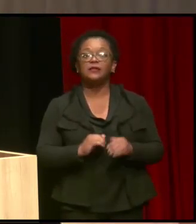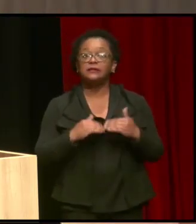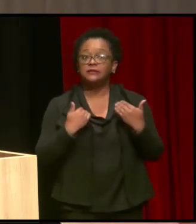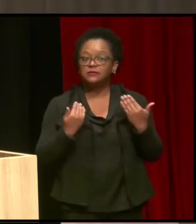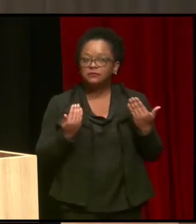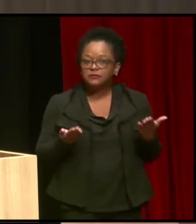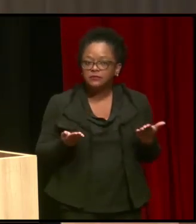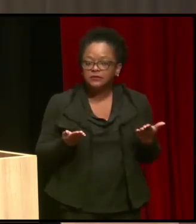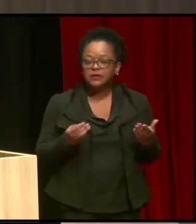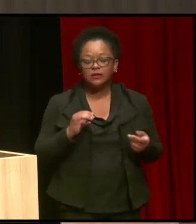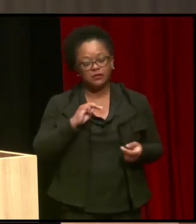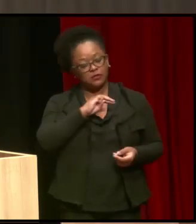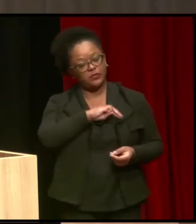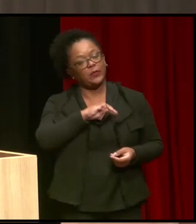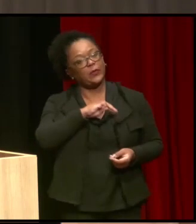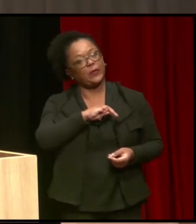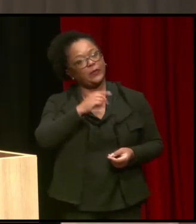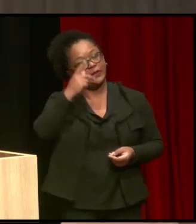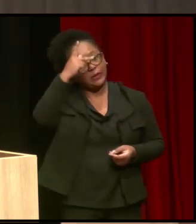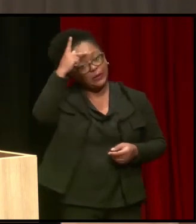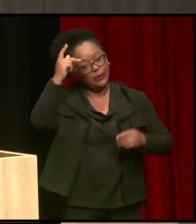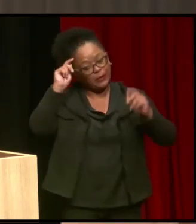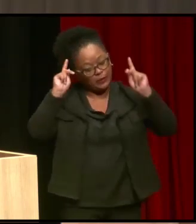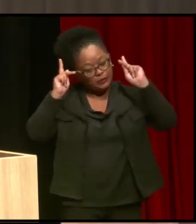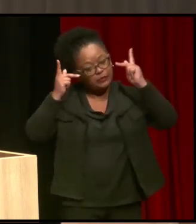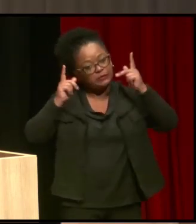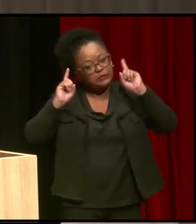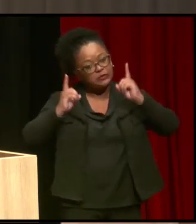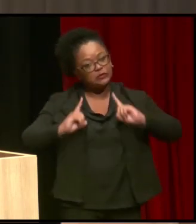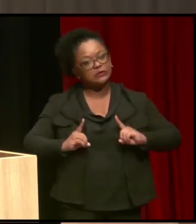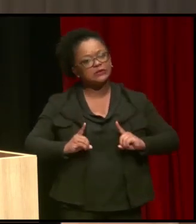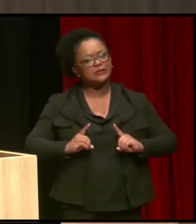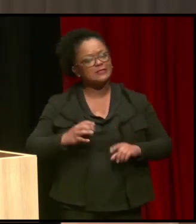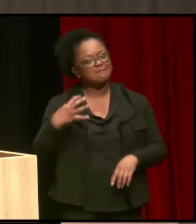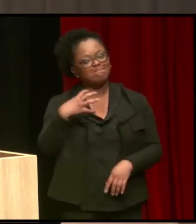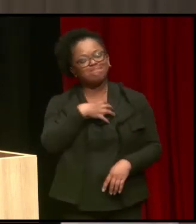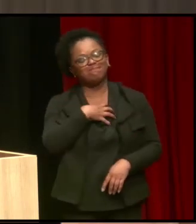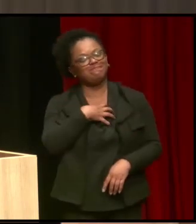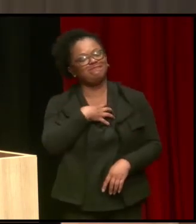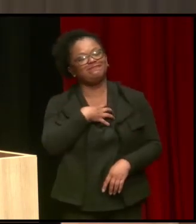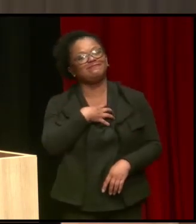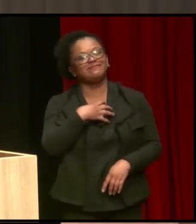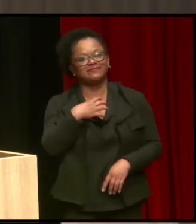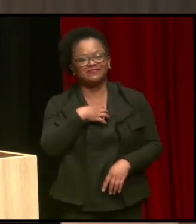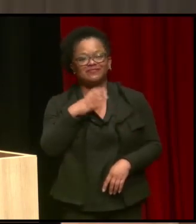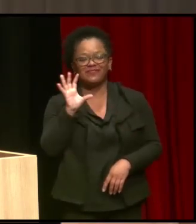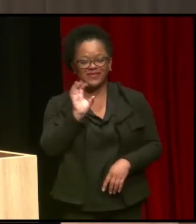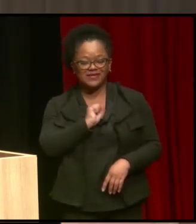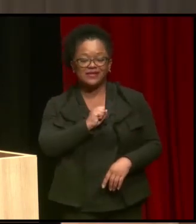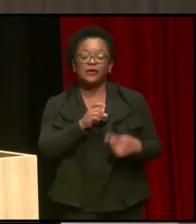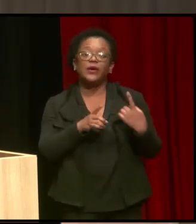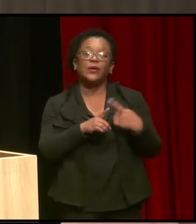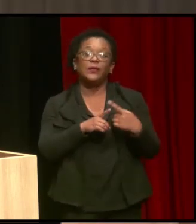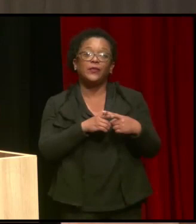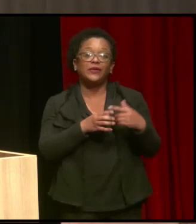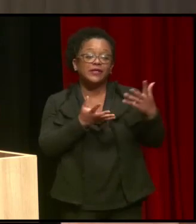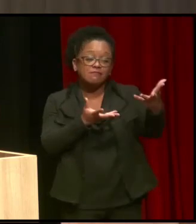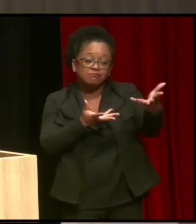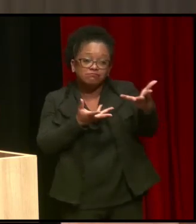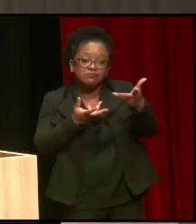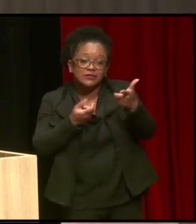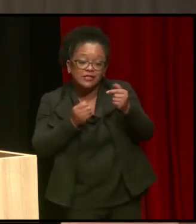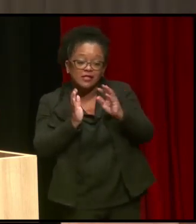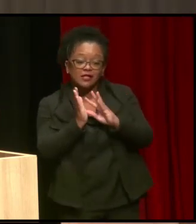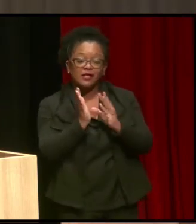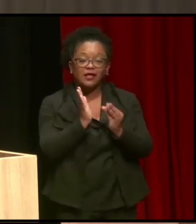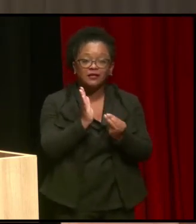portadoras de deficiência, para mim é uma paixão por causa disso, porque você traz as pessoas para dentro da igreja e prega a elas o